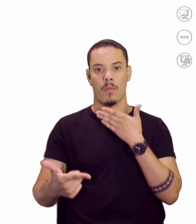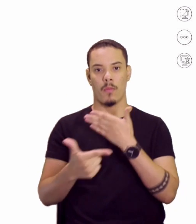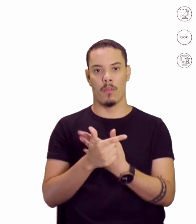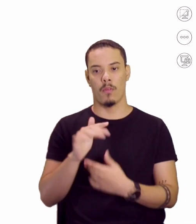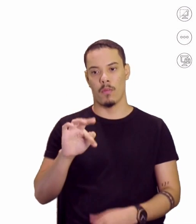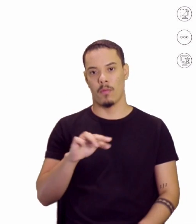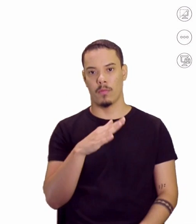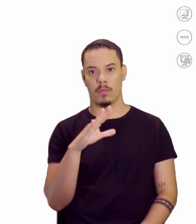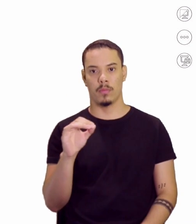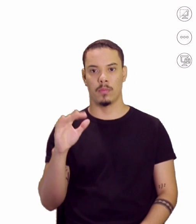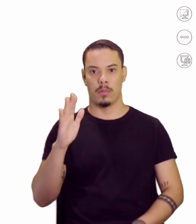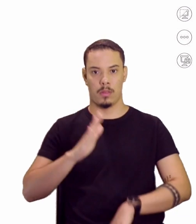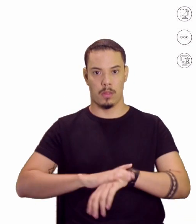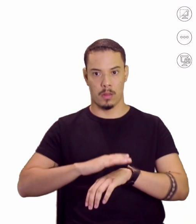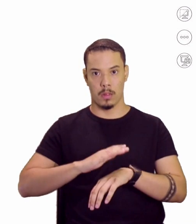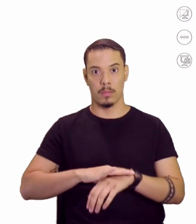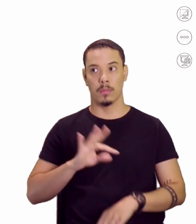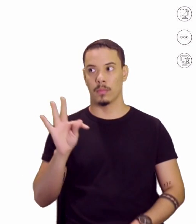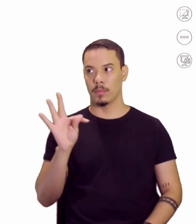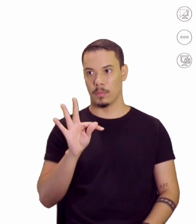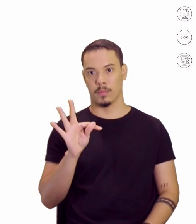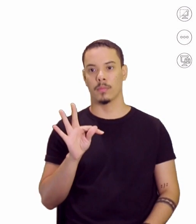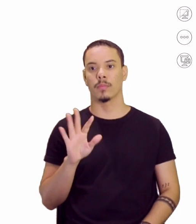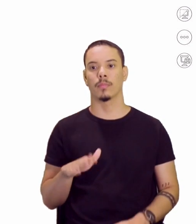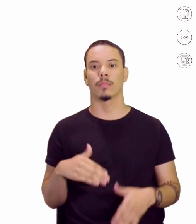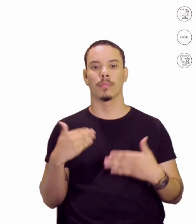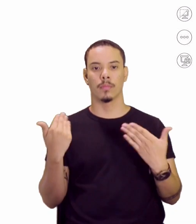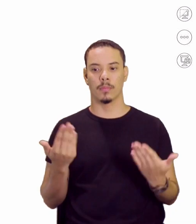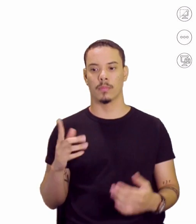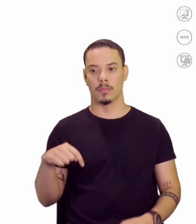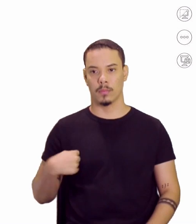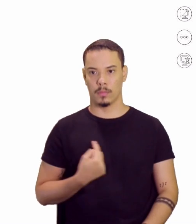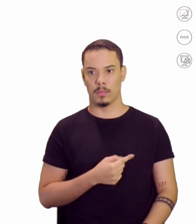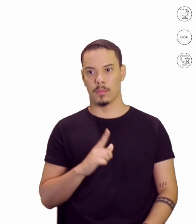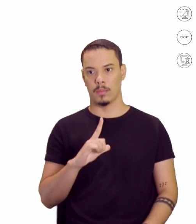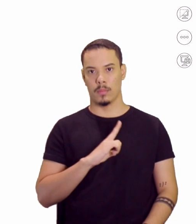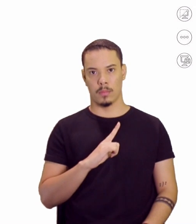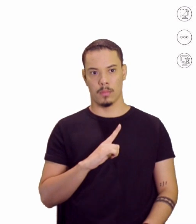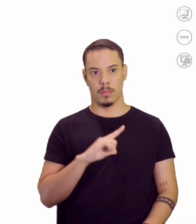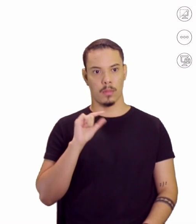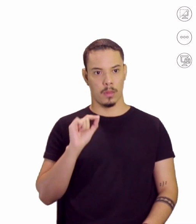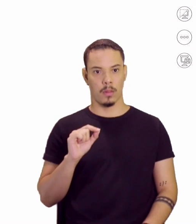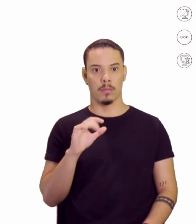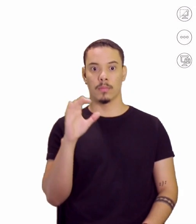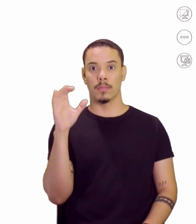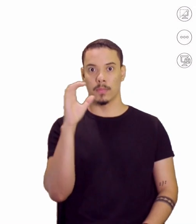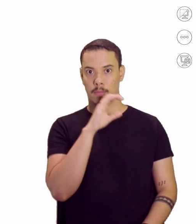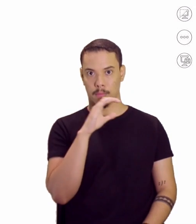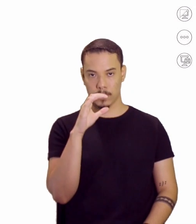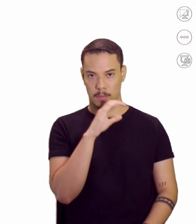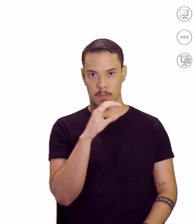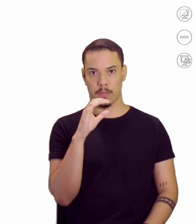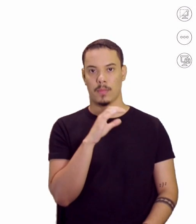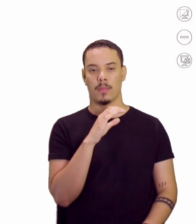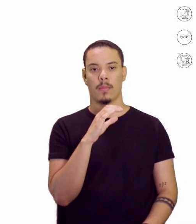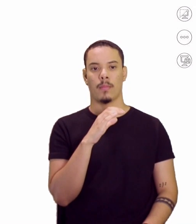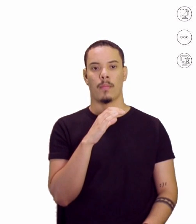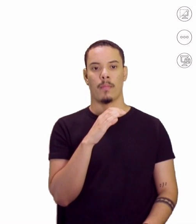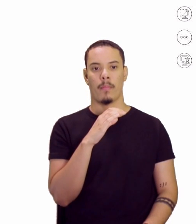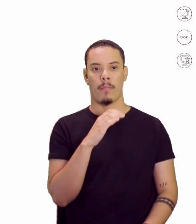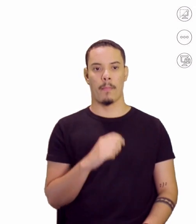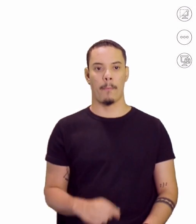vimos aqui, né? Então, nós temos que a velocidade